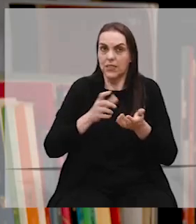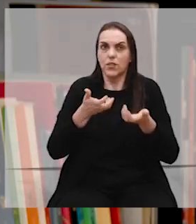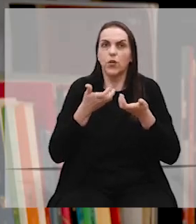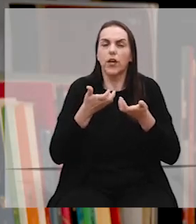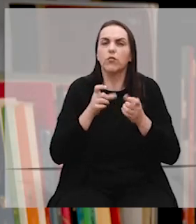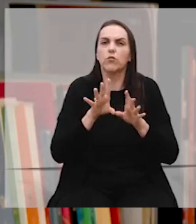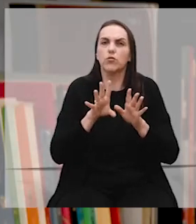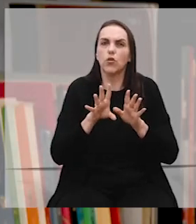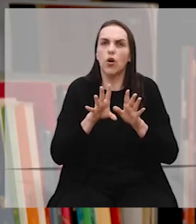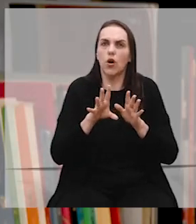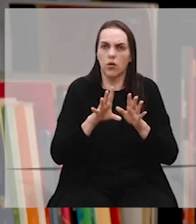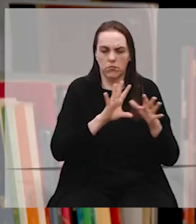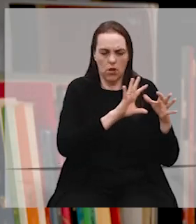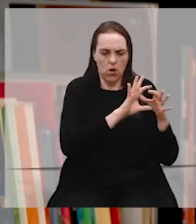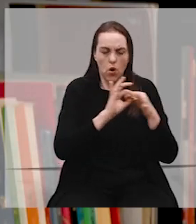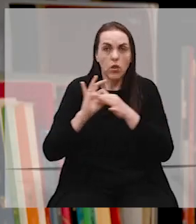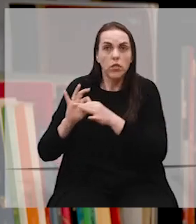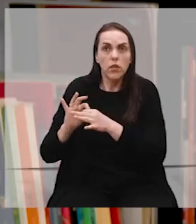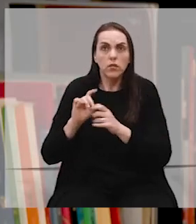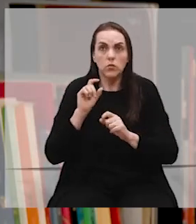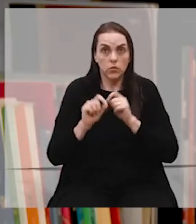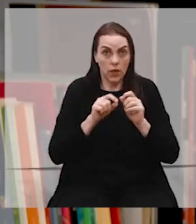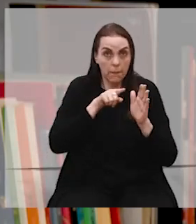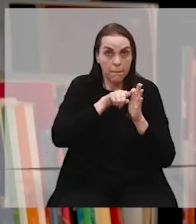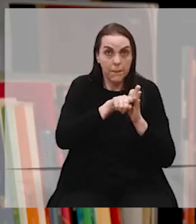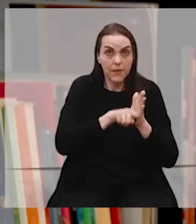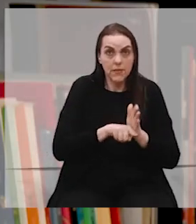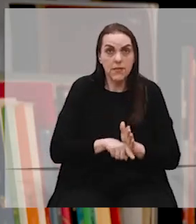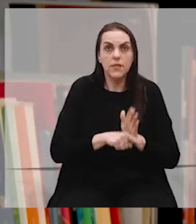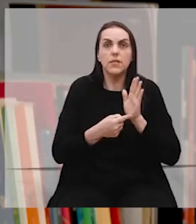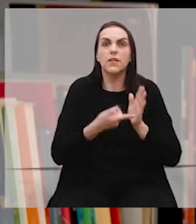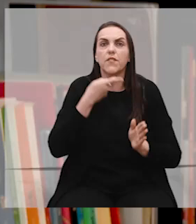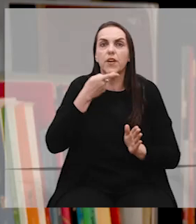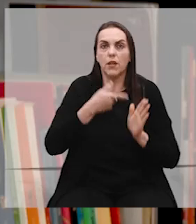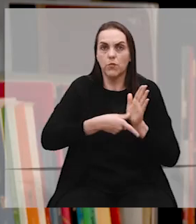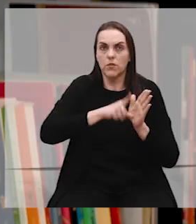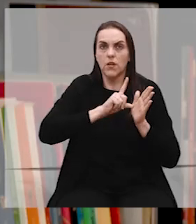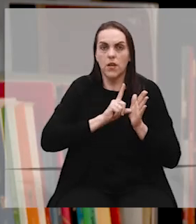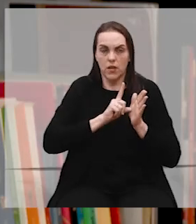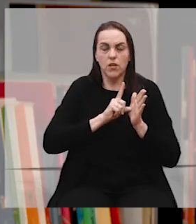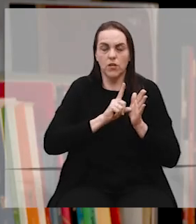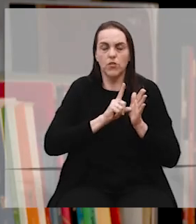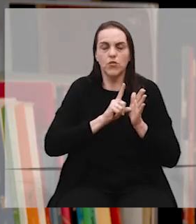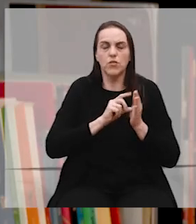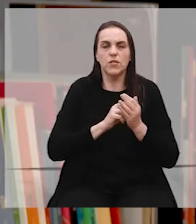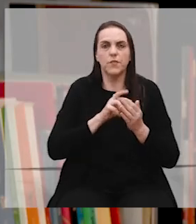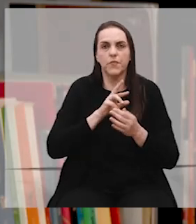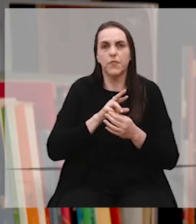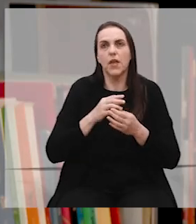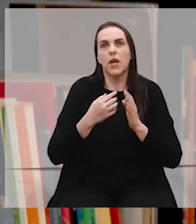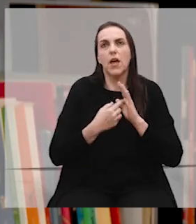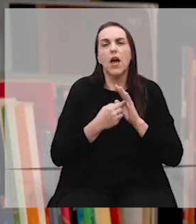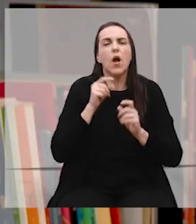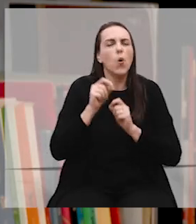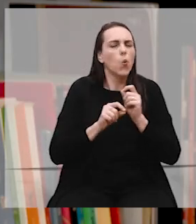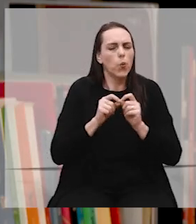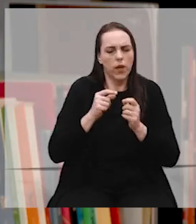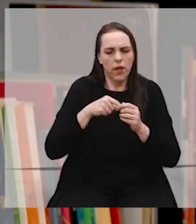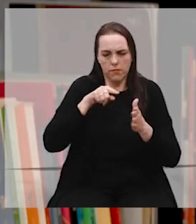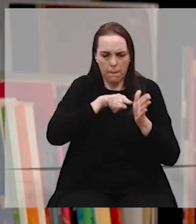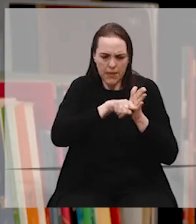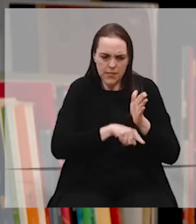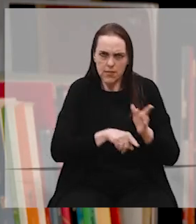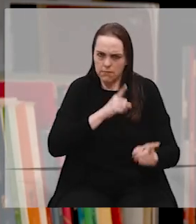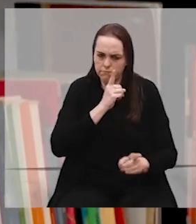Antes eu quero só contextualizar a própria pesquisa mencionada, Retratos da Leitura do Brasil, porque ela